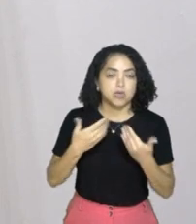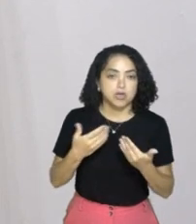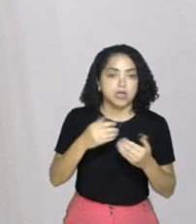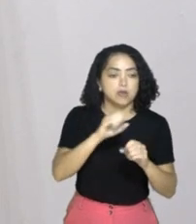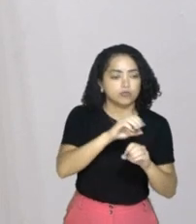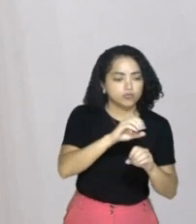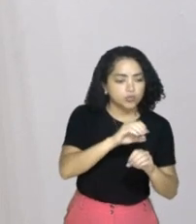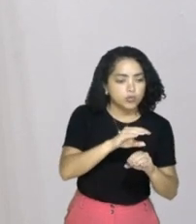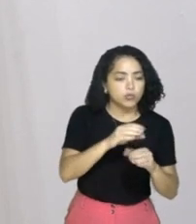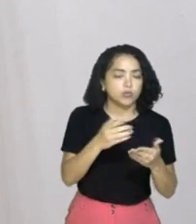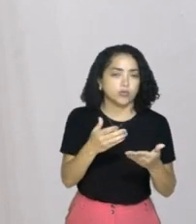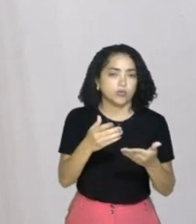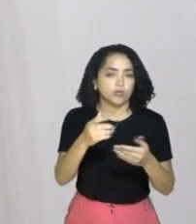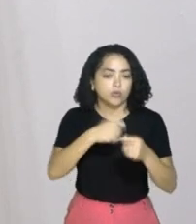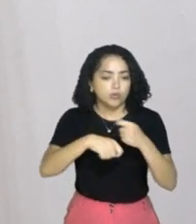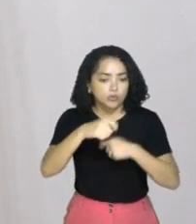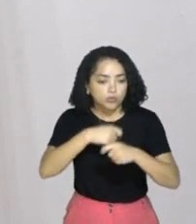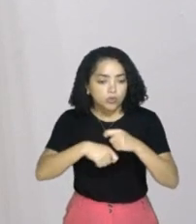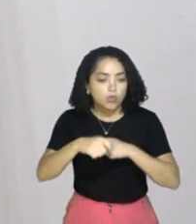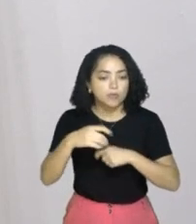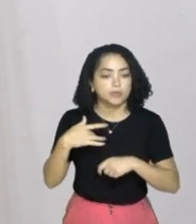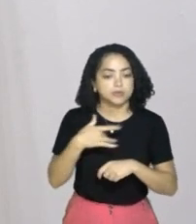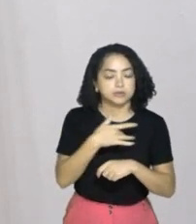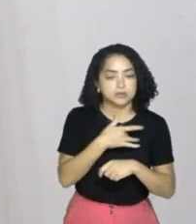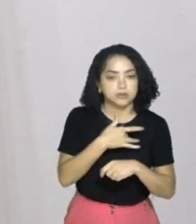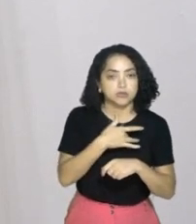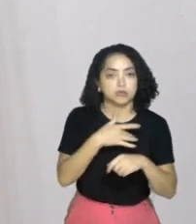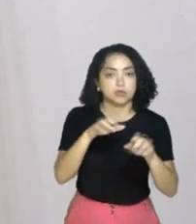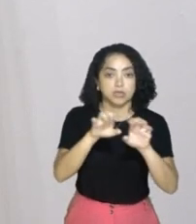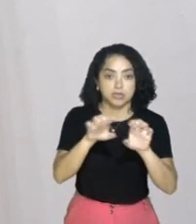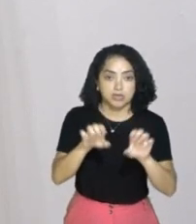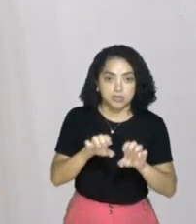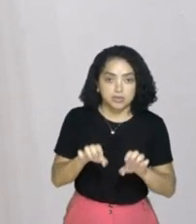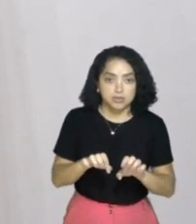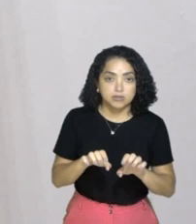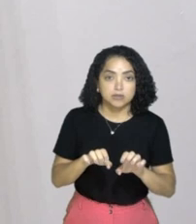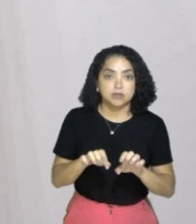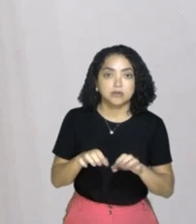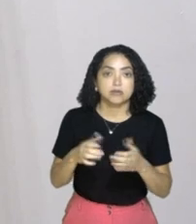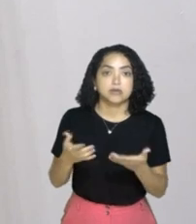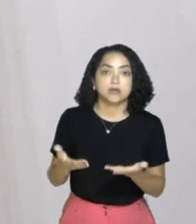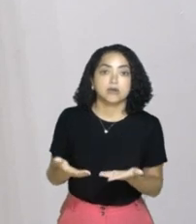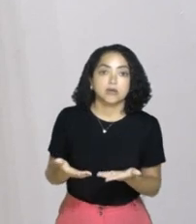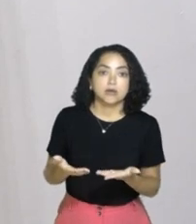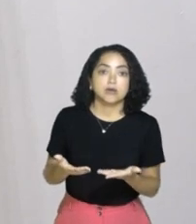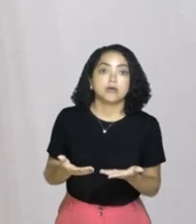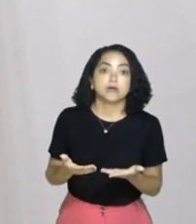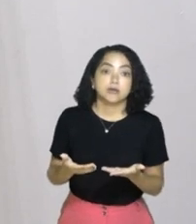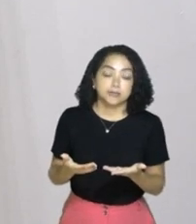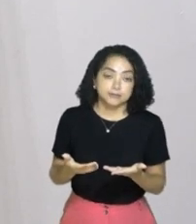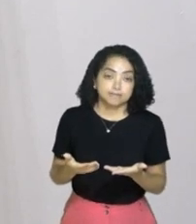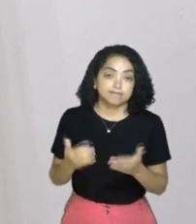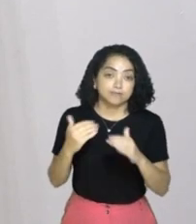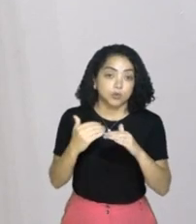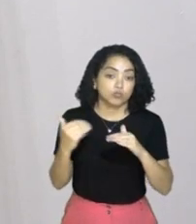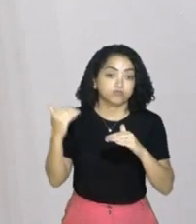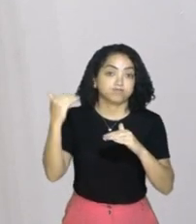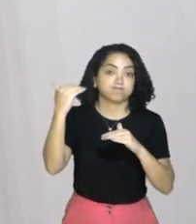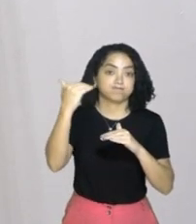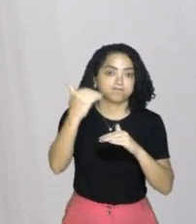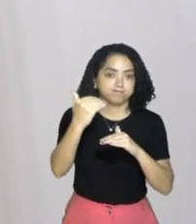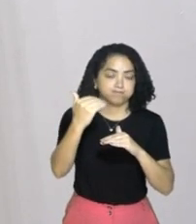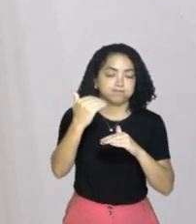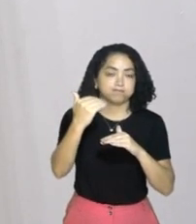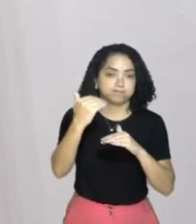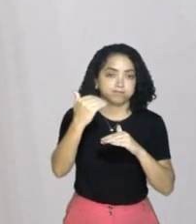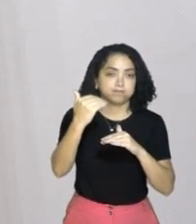saúde educação exceto infraestrutura Claro aqui do nosso Estado são realmente Acima da Média nacional